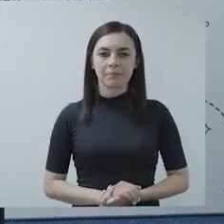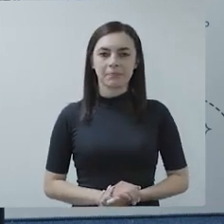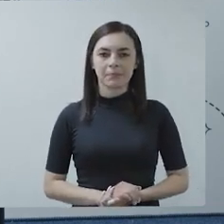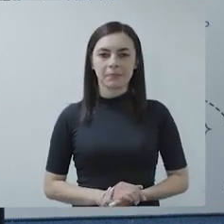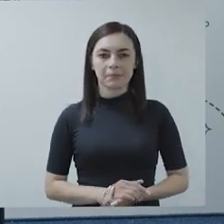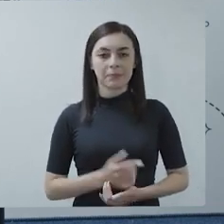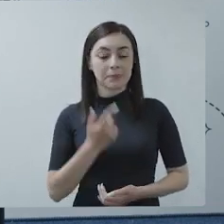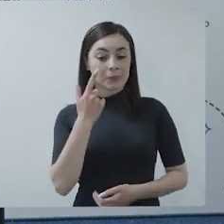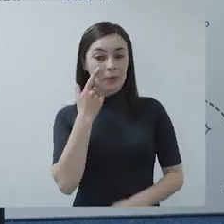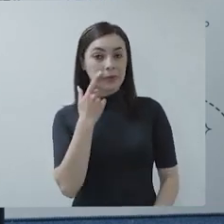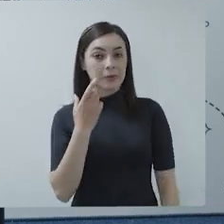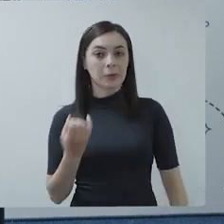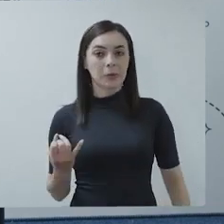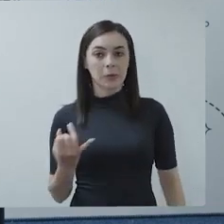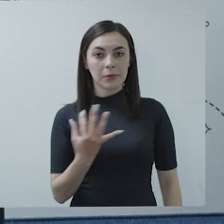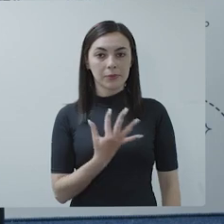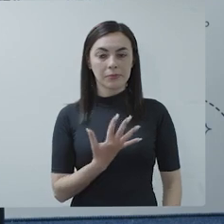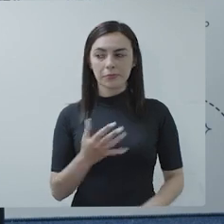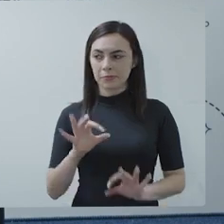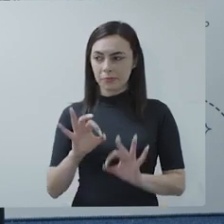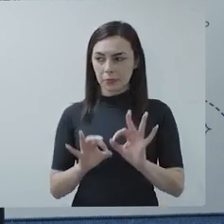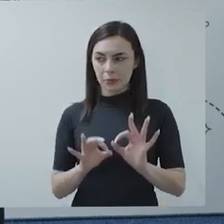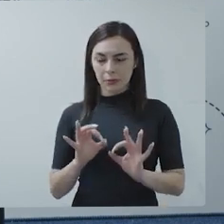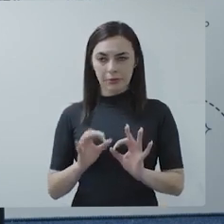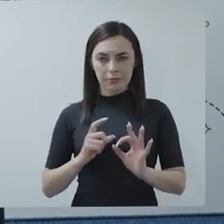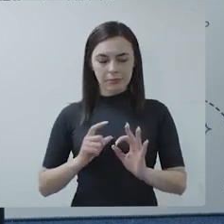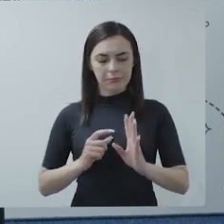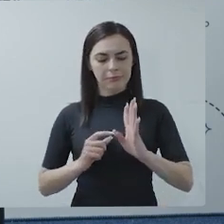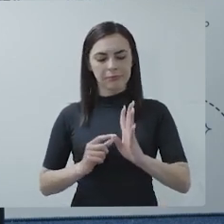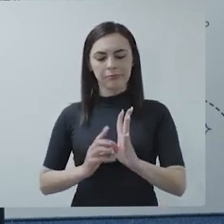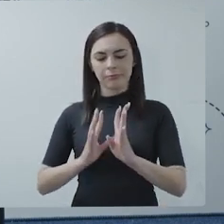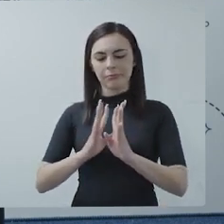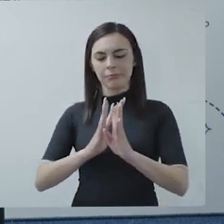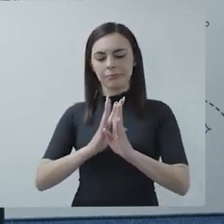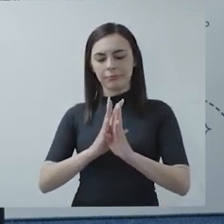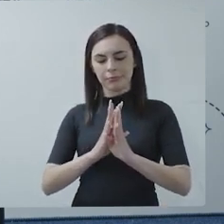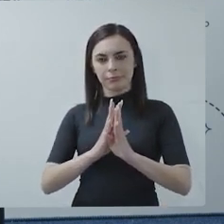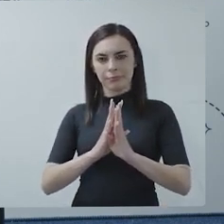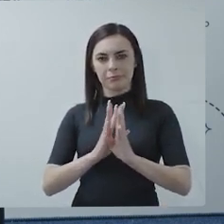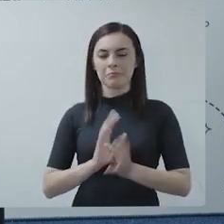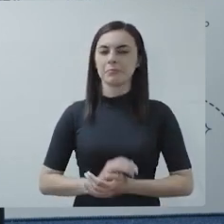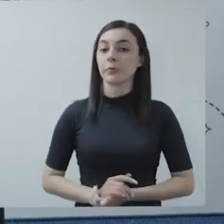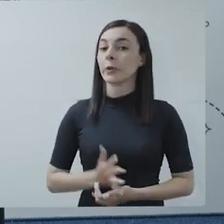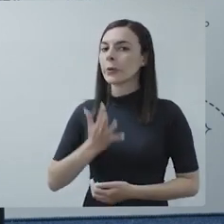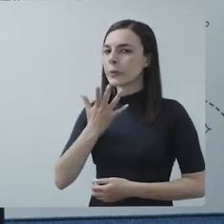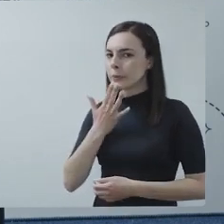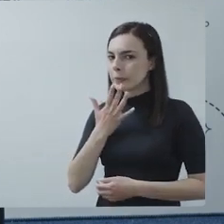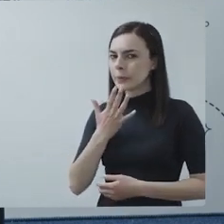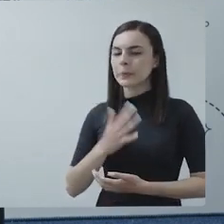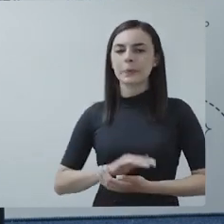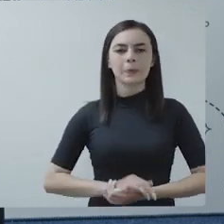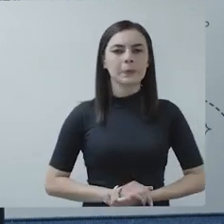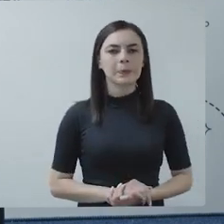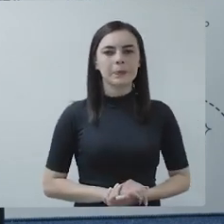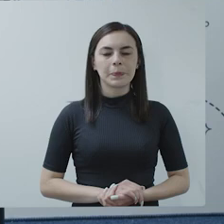Vamos ver. Mais Vamos pôr bichinhos. uns aqui no meio também. Bem coloridos.